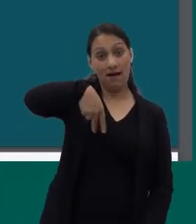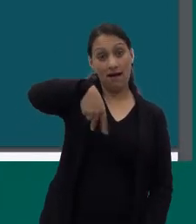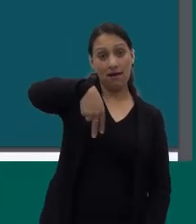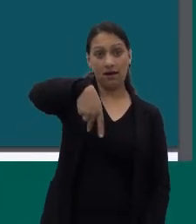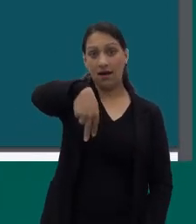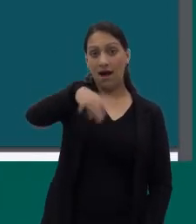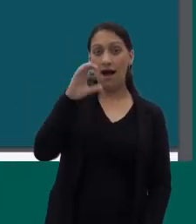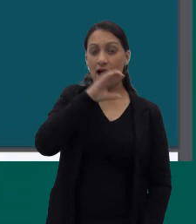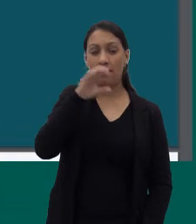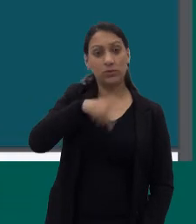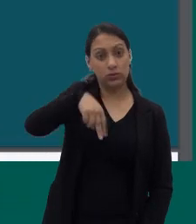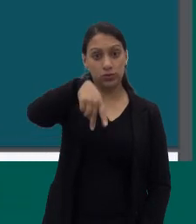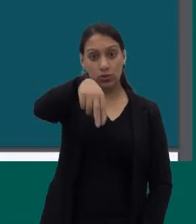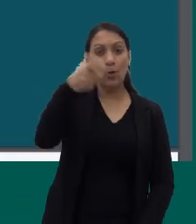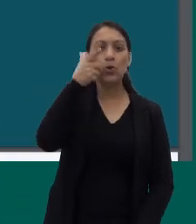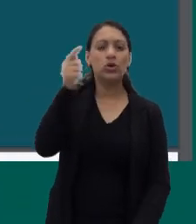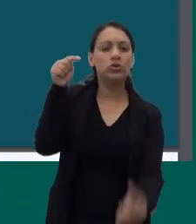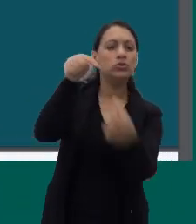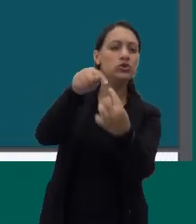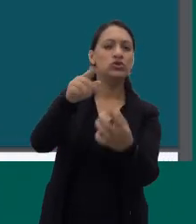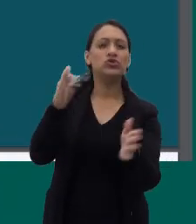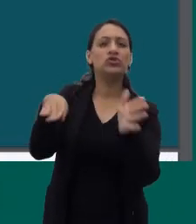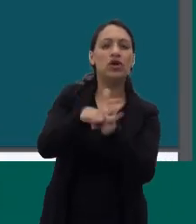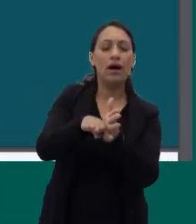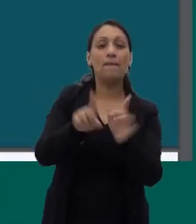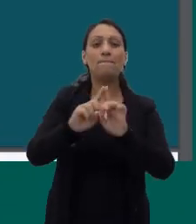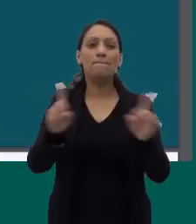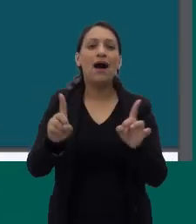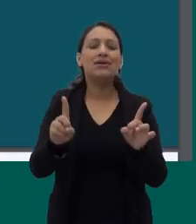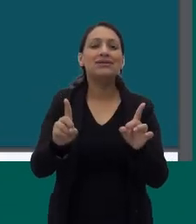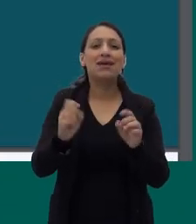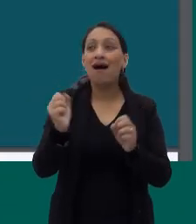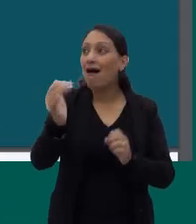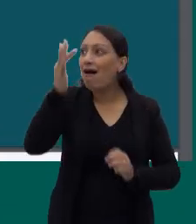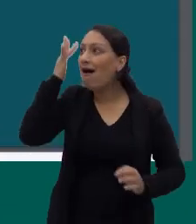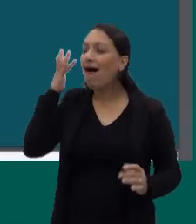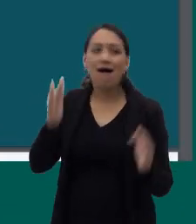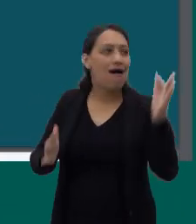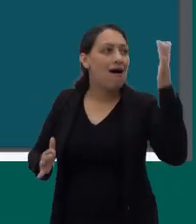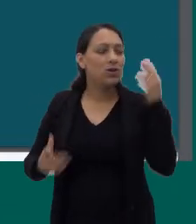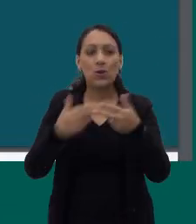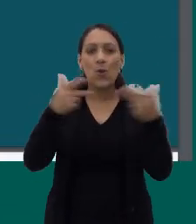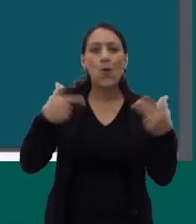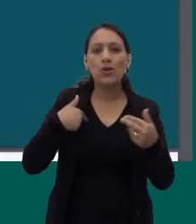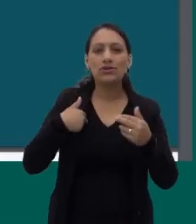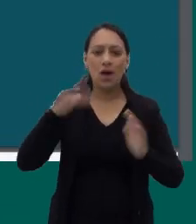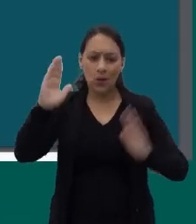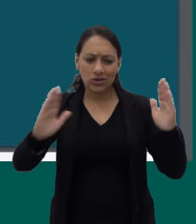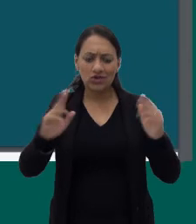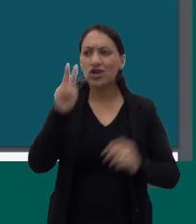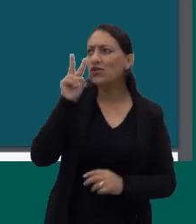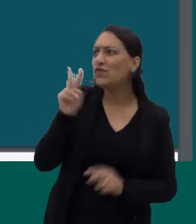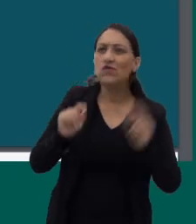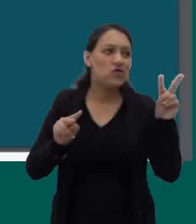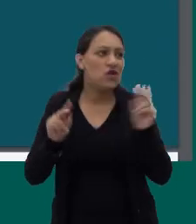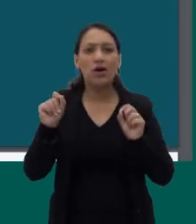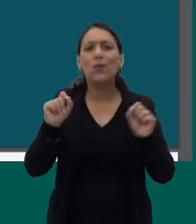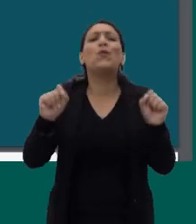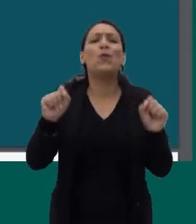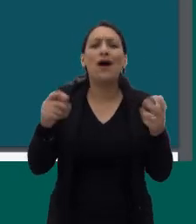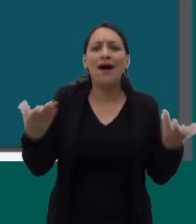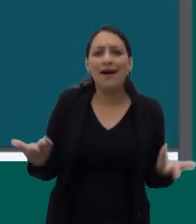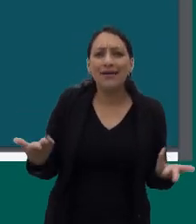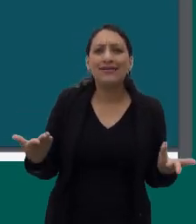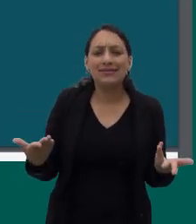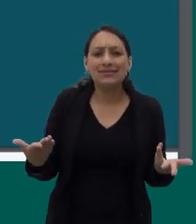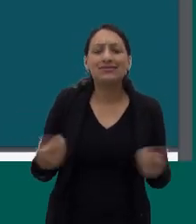chegar logo em um lugar. E toda a paisagem que tem nesse trajeto. O que se viu, né? Ou então eu